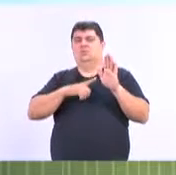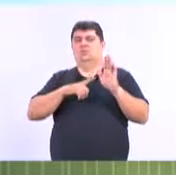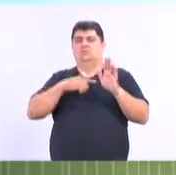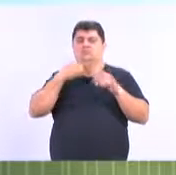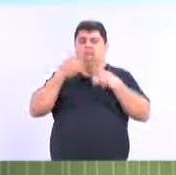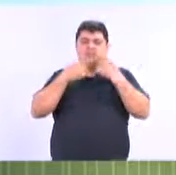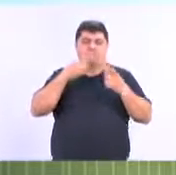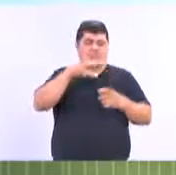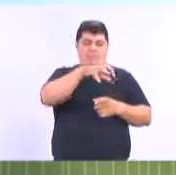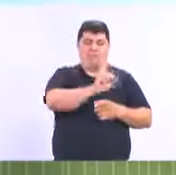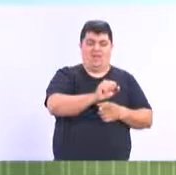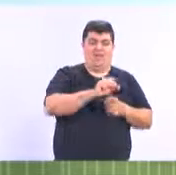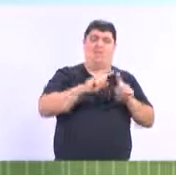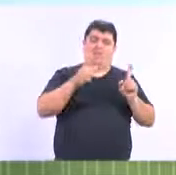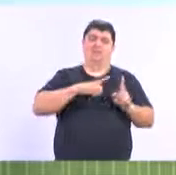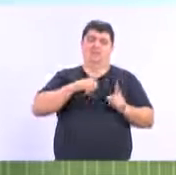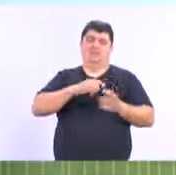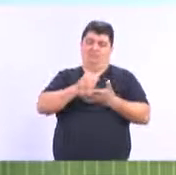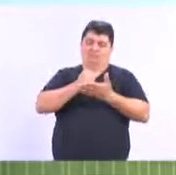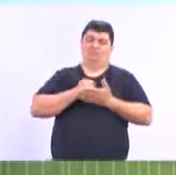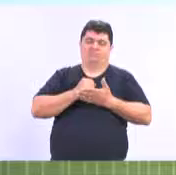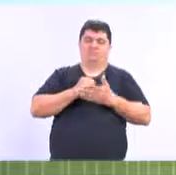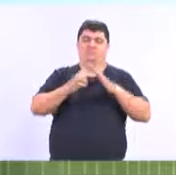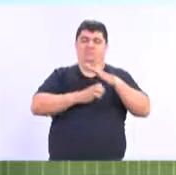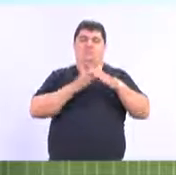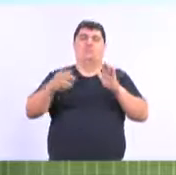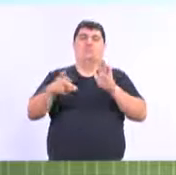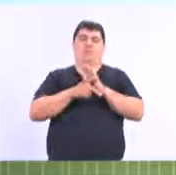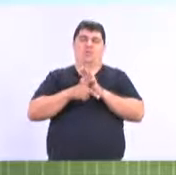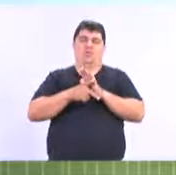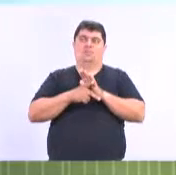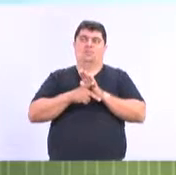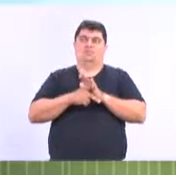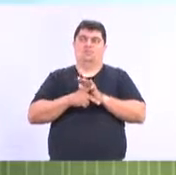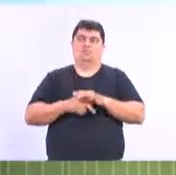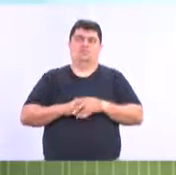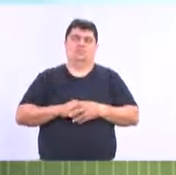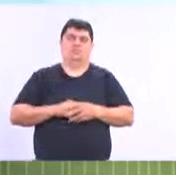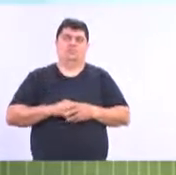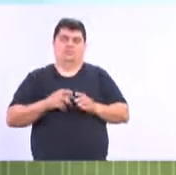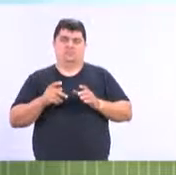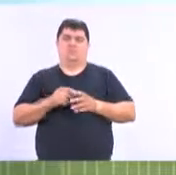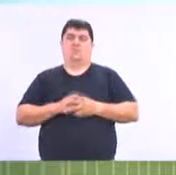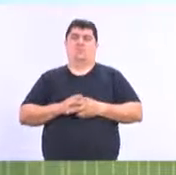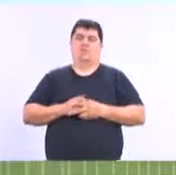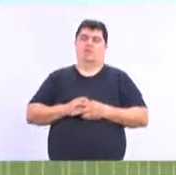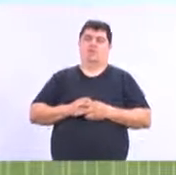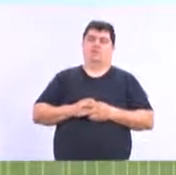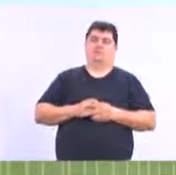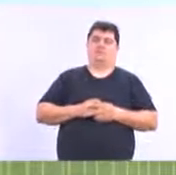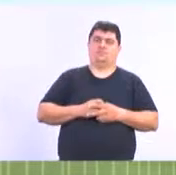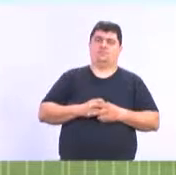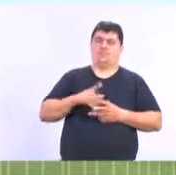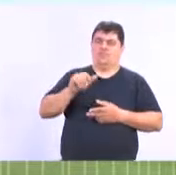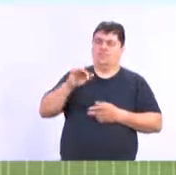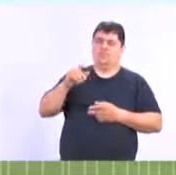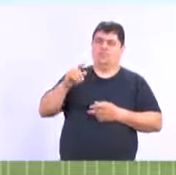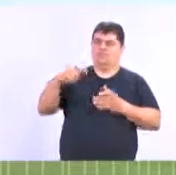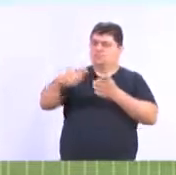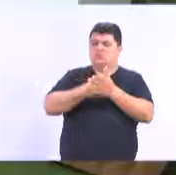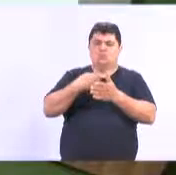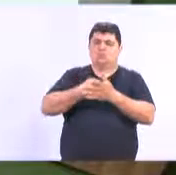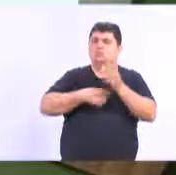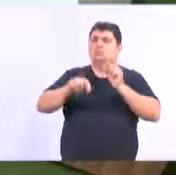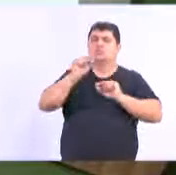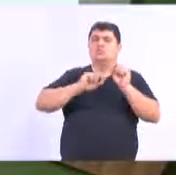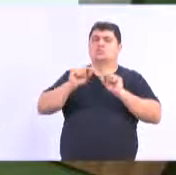pode tocar, mas que gera benefício econômico futuro, que é o que determina ser um ativo ou não. Professora Leila, dos polos, alguma pergunta,